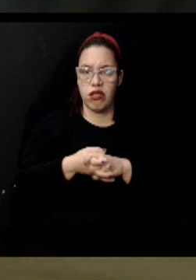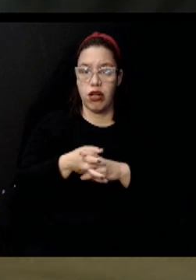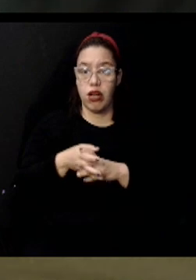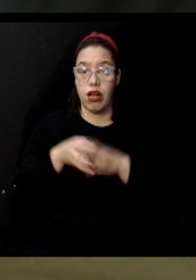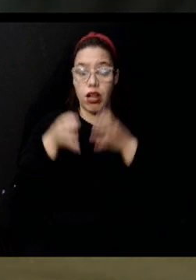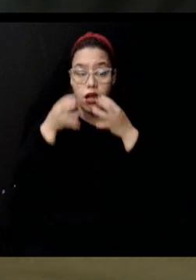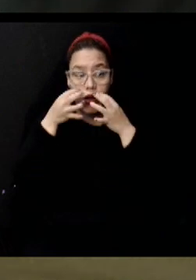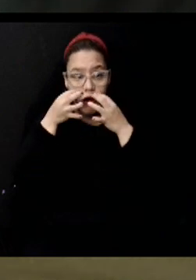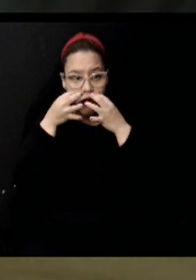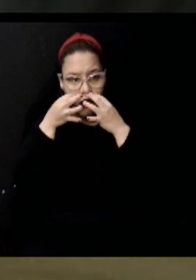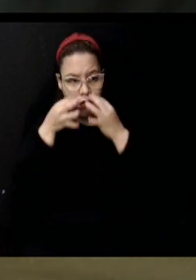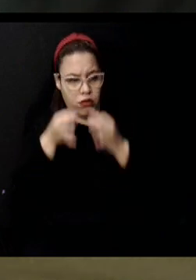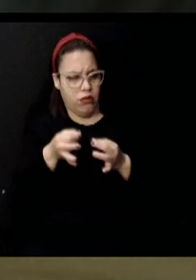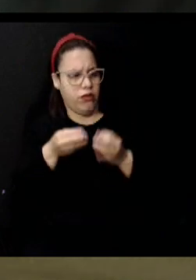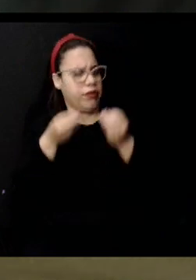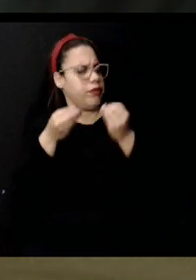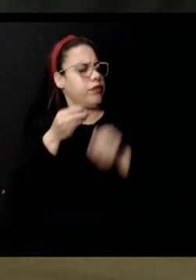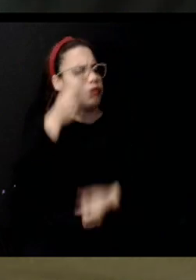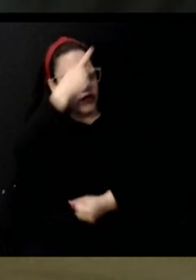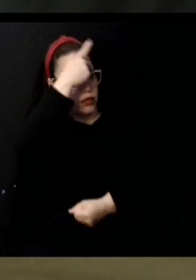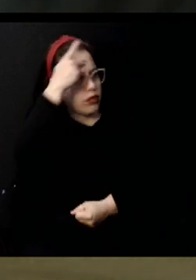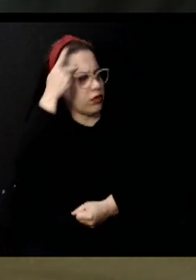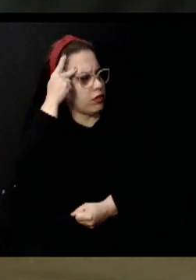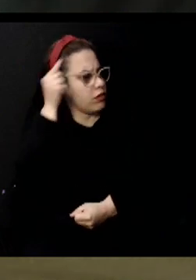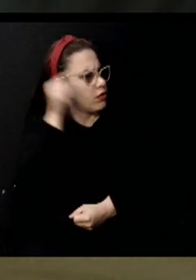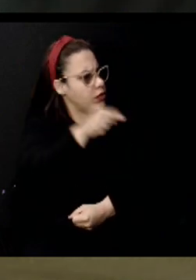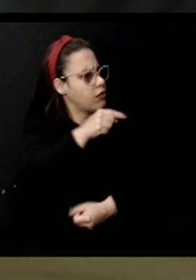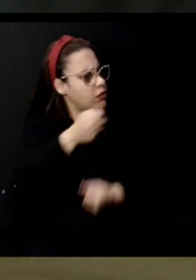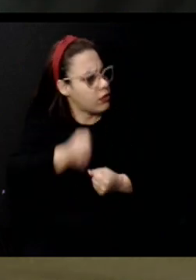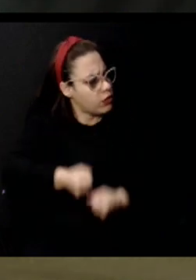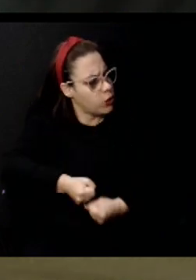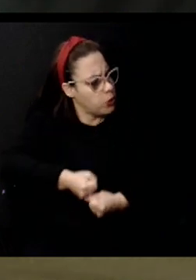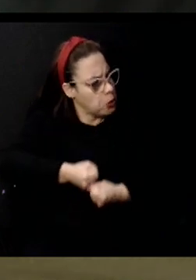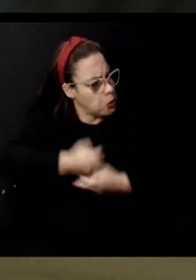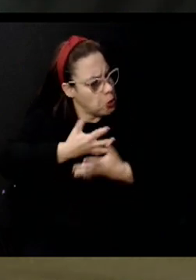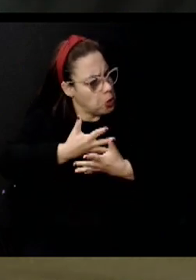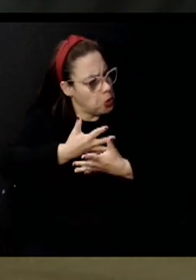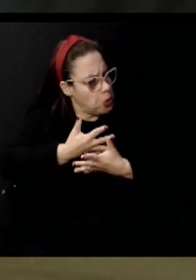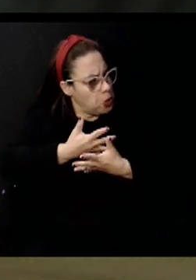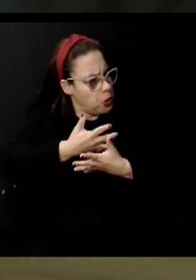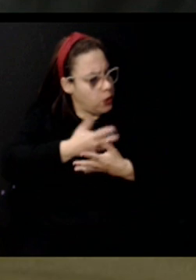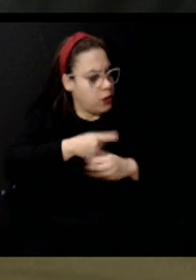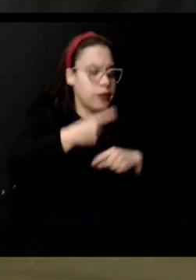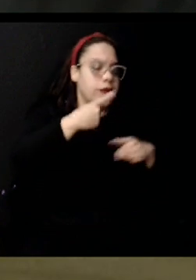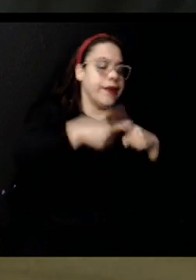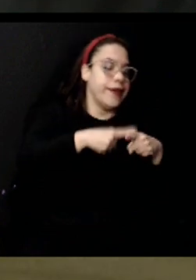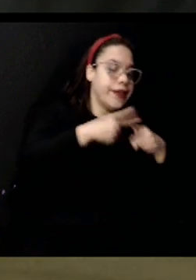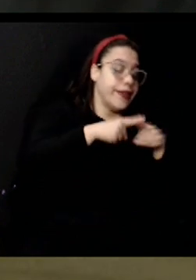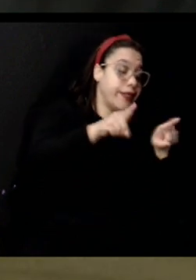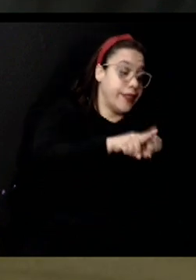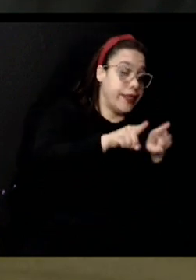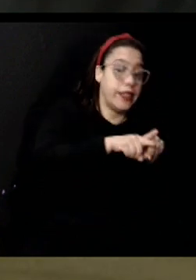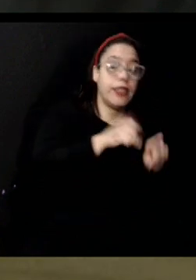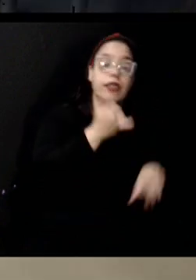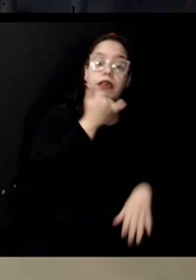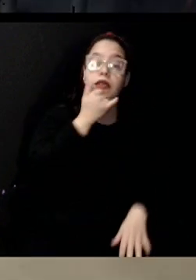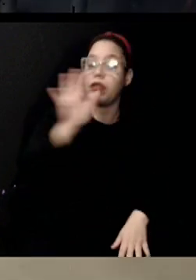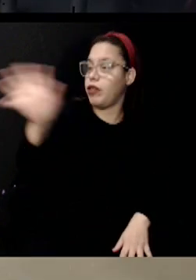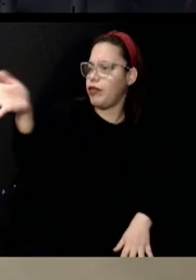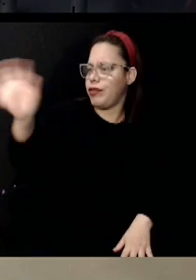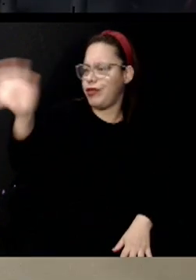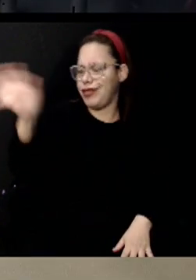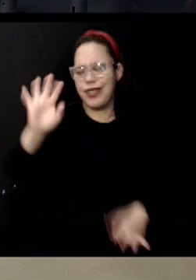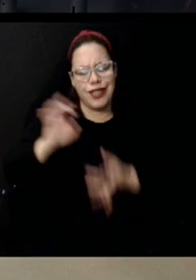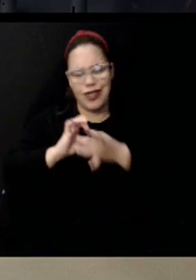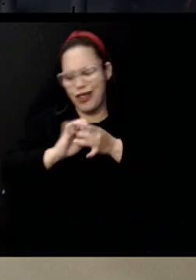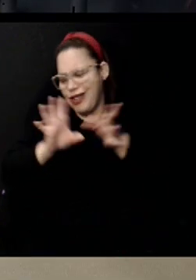na forma que a pessoa está se expressando, é isso? Sim. Até porque também hoje ai, desculpa, a Fiquem verdade à tá vontade, vocês